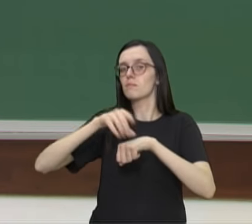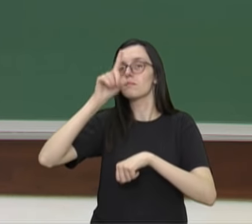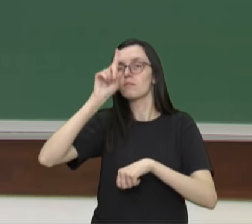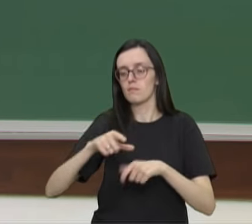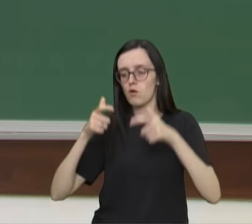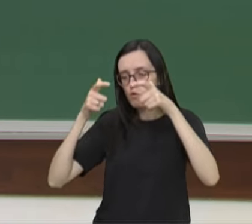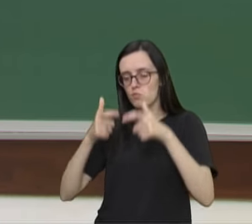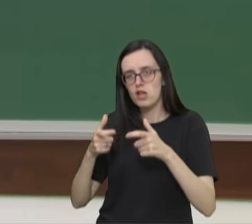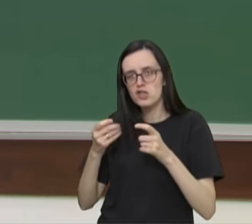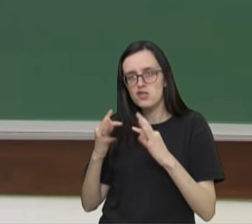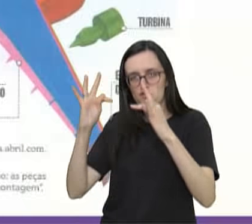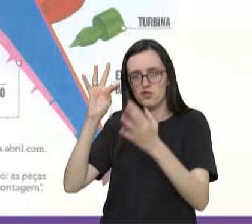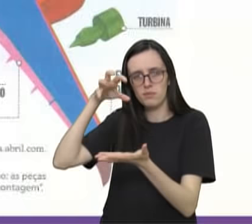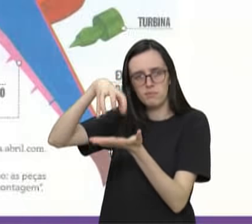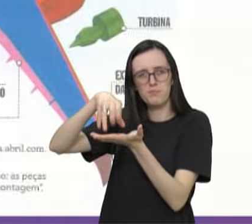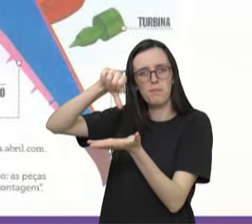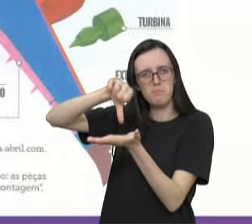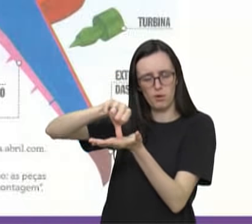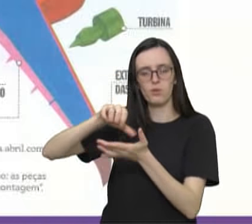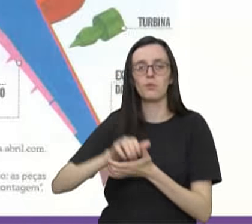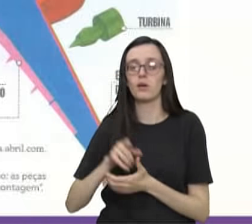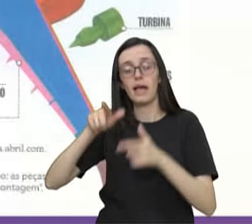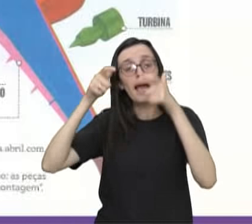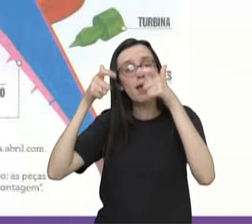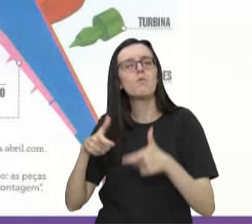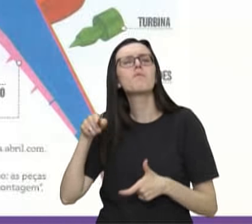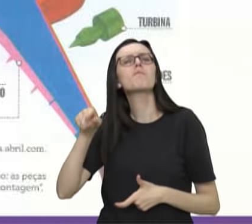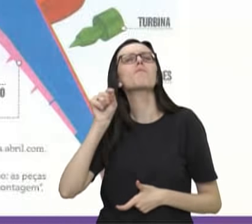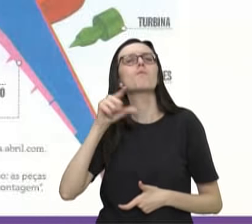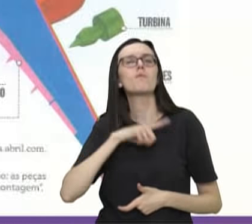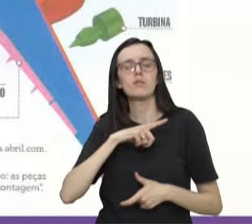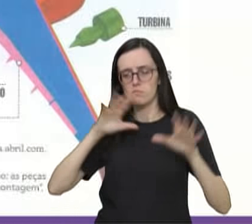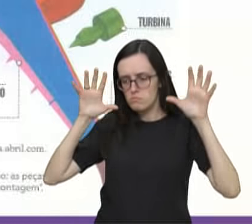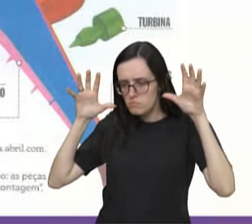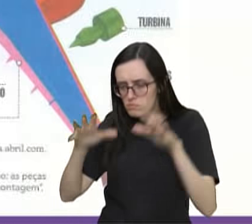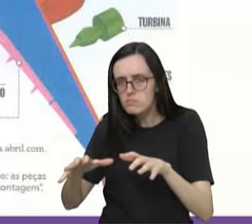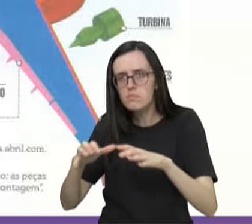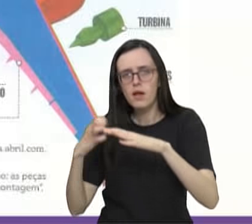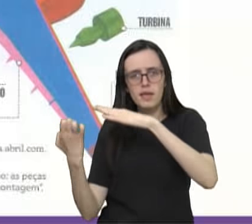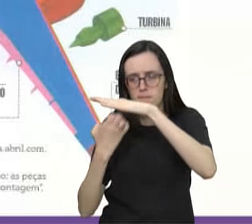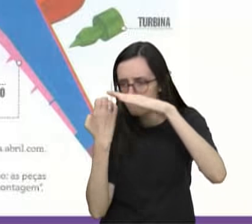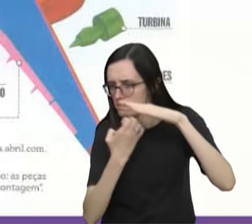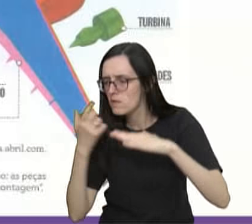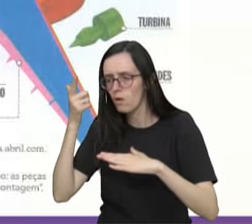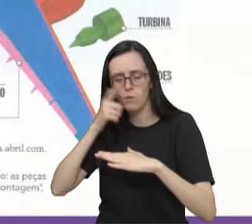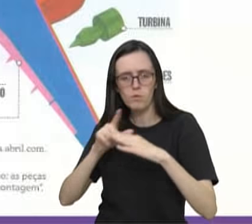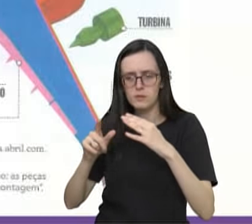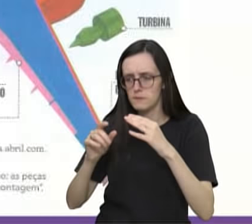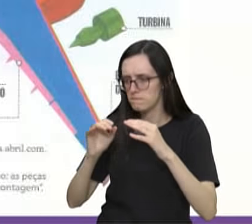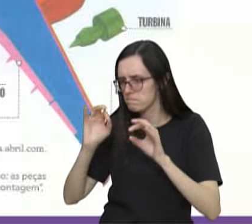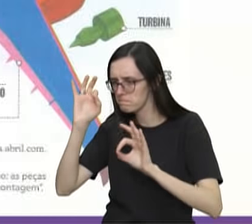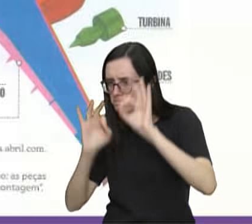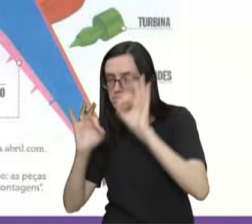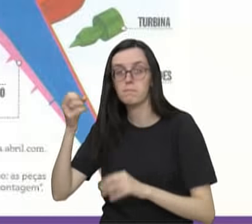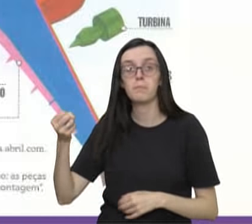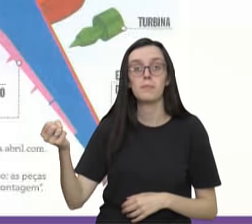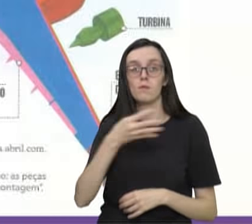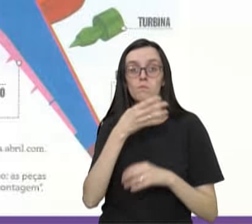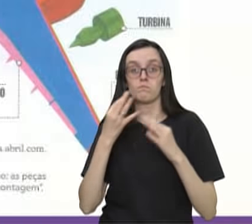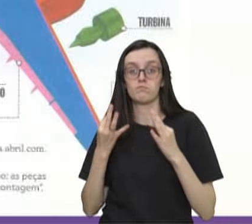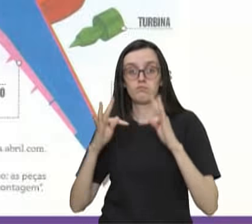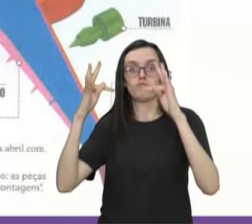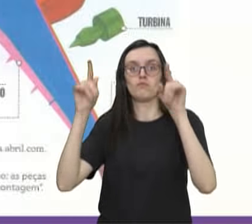tecnopólos gente o que são os tecnopólos são locais onde ocorre a concentração de empresas que desenvolvem alta tecnologia